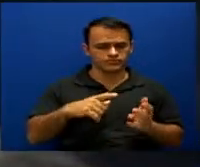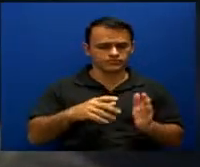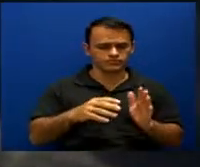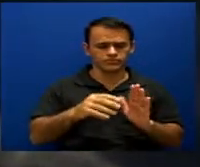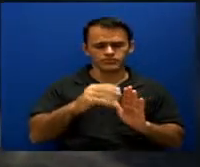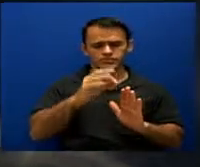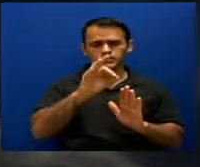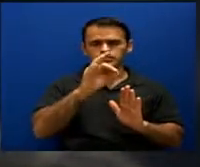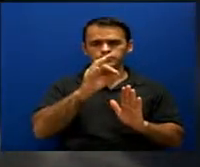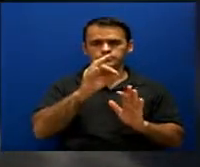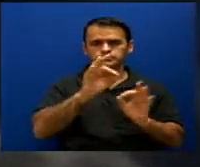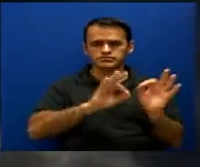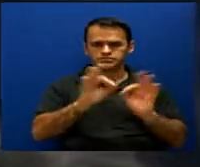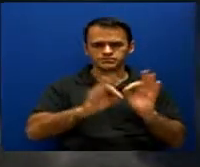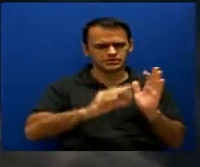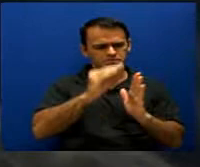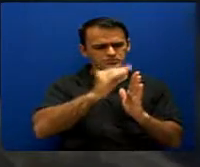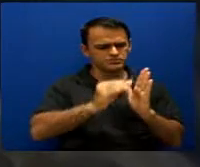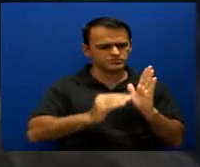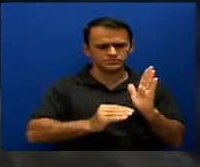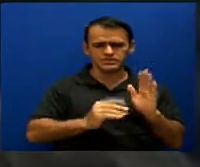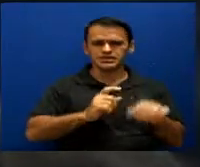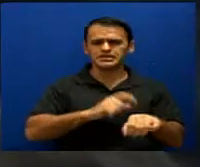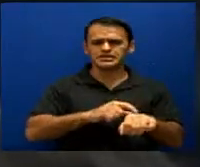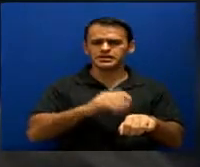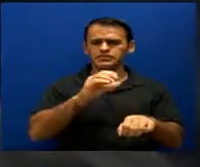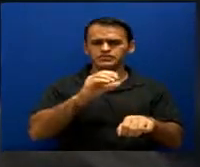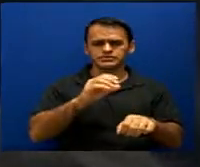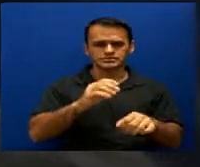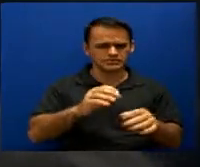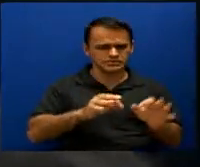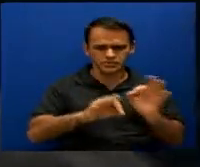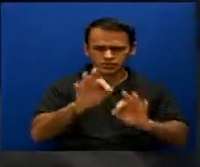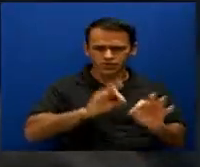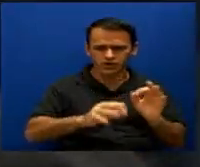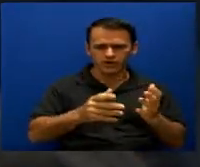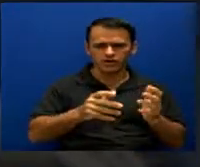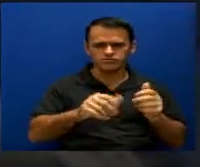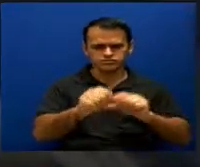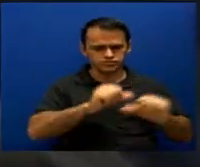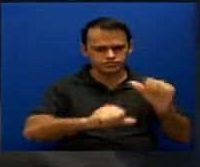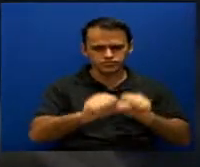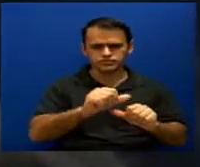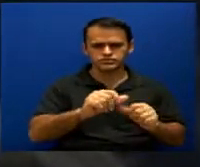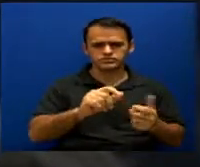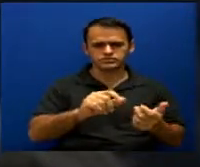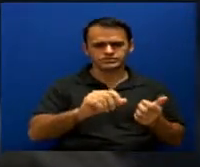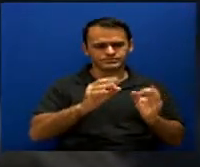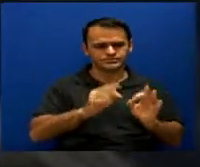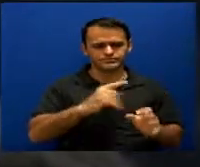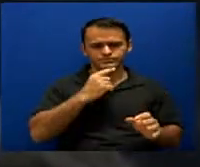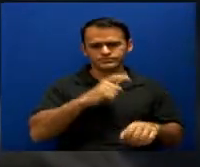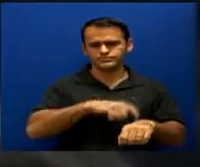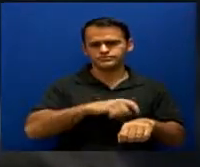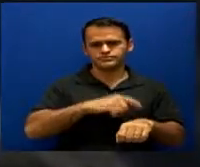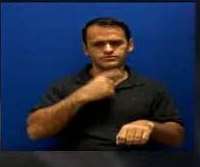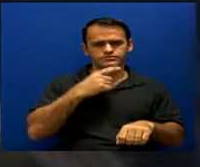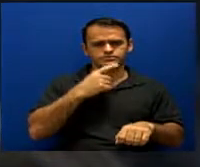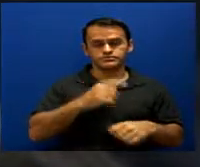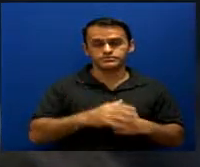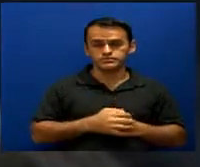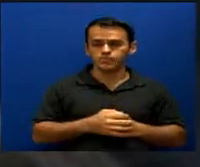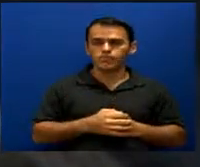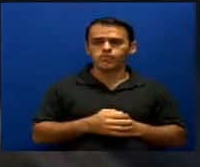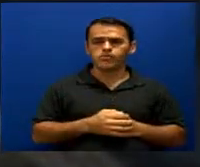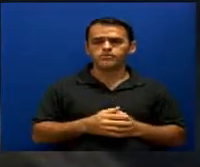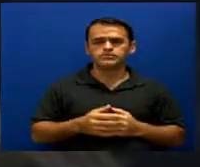montada a emenda e, infelizmente, pelo tempo, não deu tempo de corrigir. Mas a maioria delas são corrigíveis, vamos colocar dessa forma. Só que nós não poderíamos